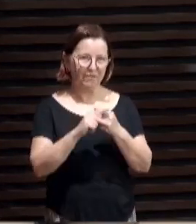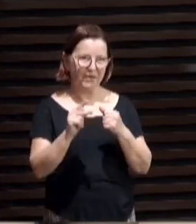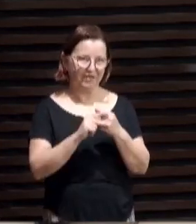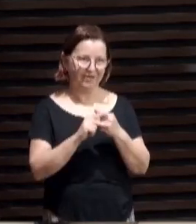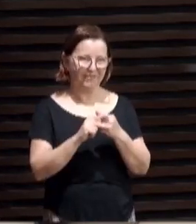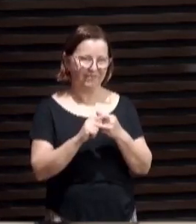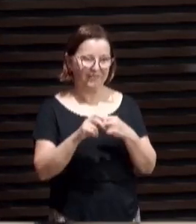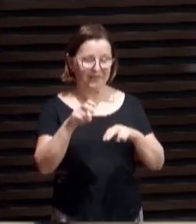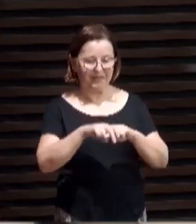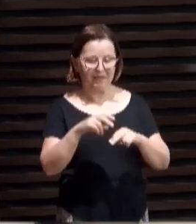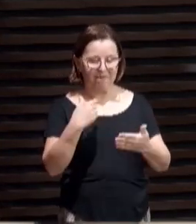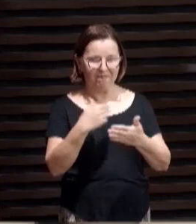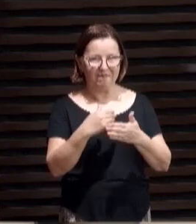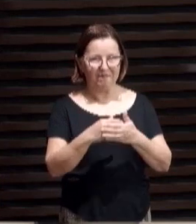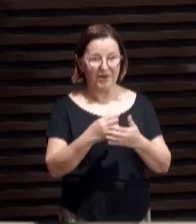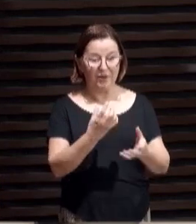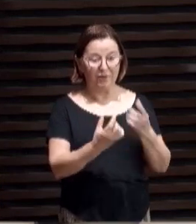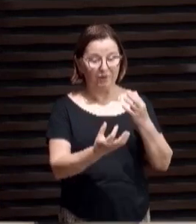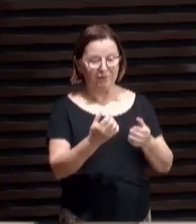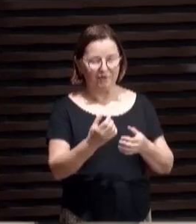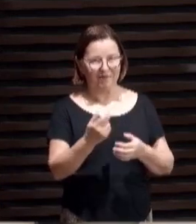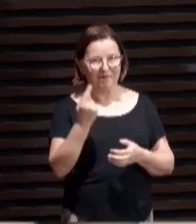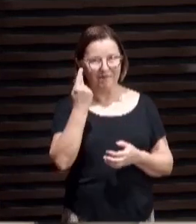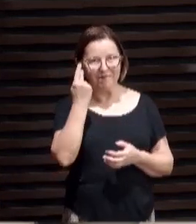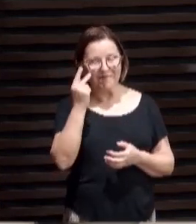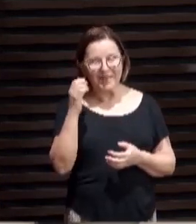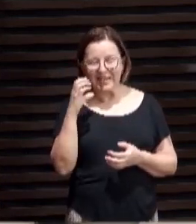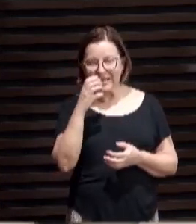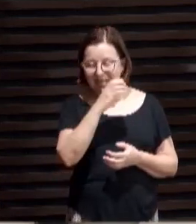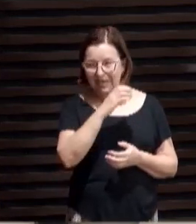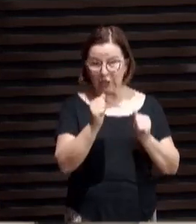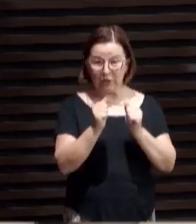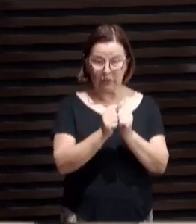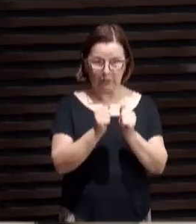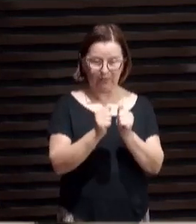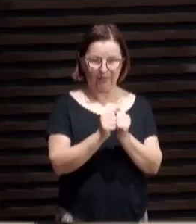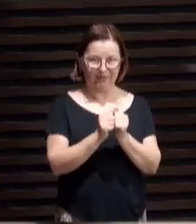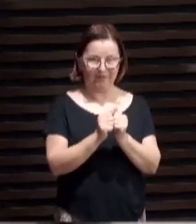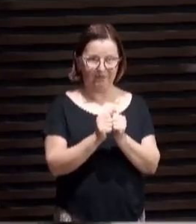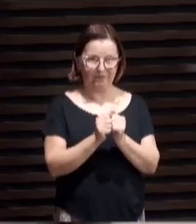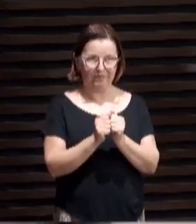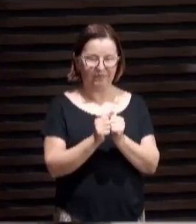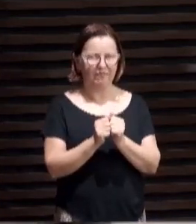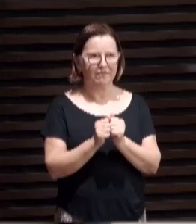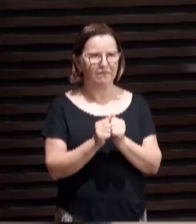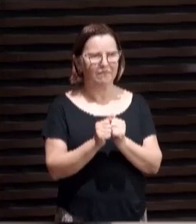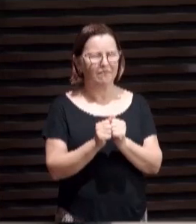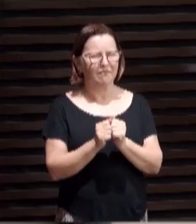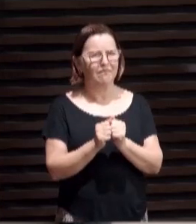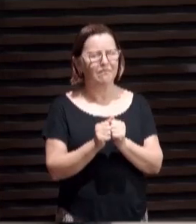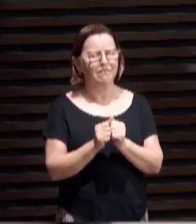sentado na fogueira, junto com os... Como é que é o texto do